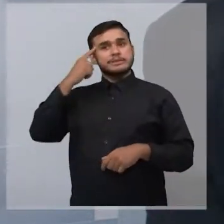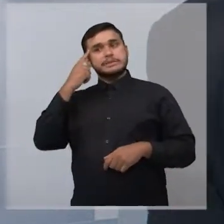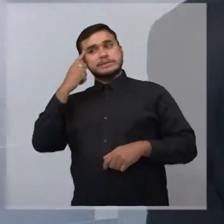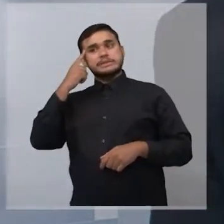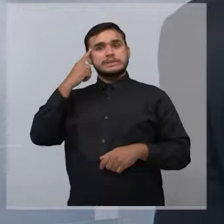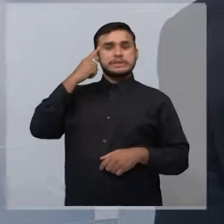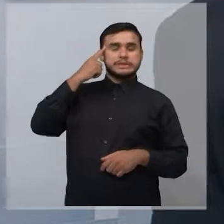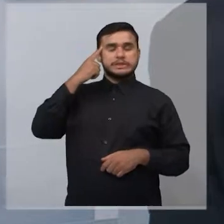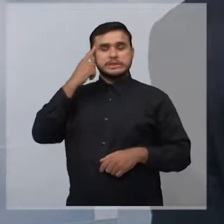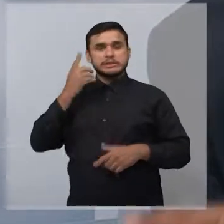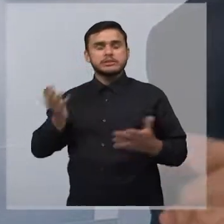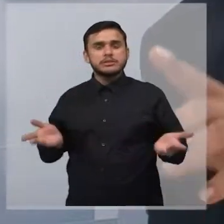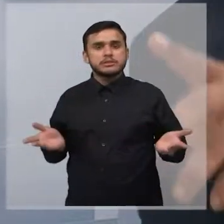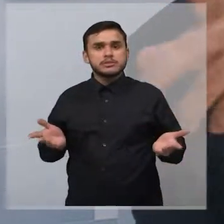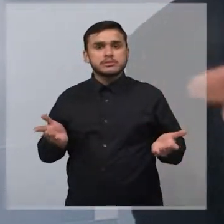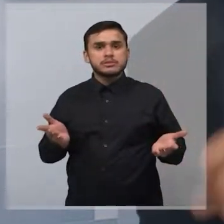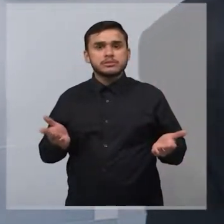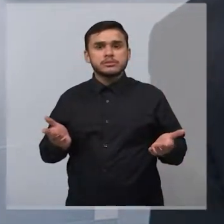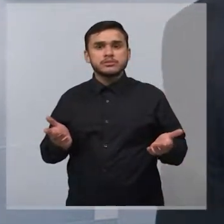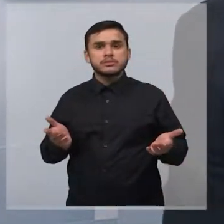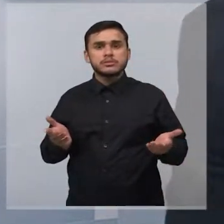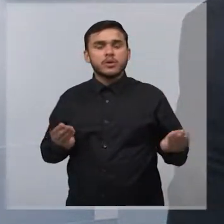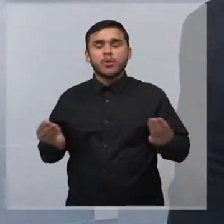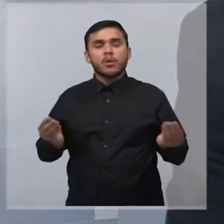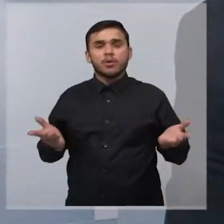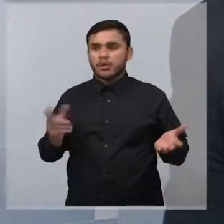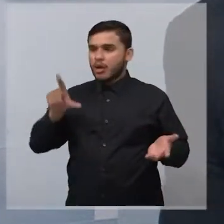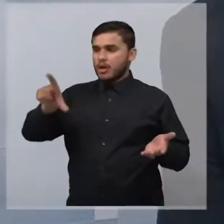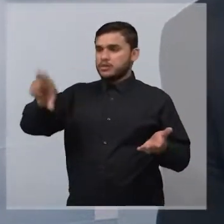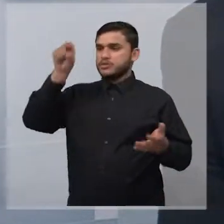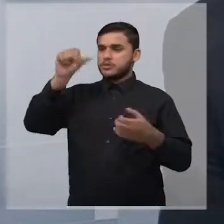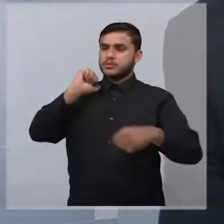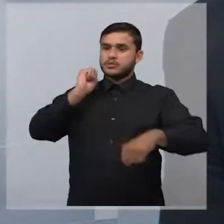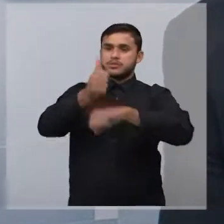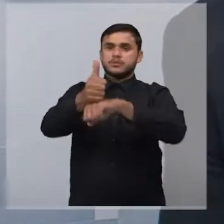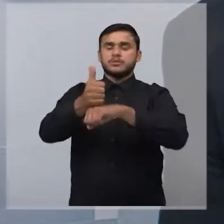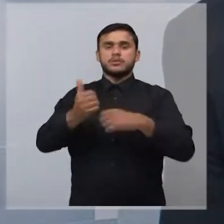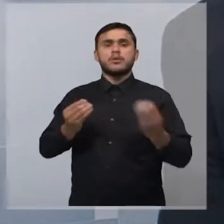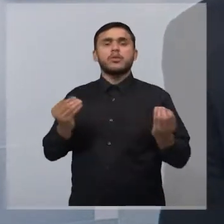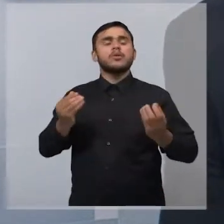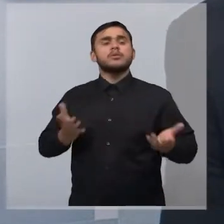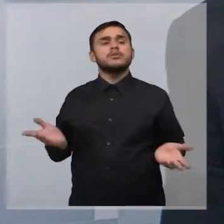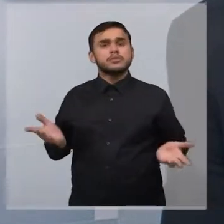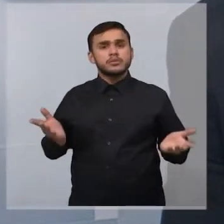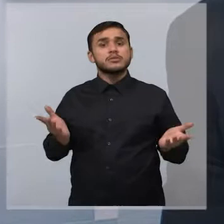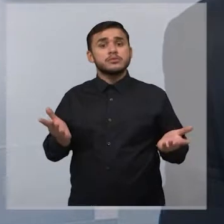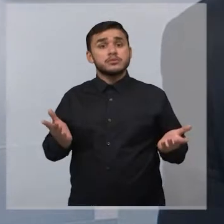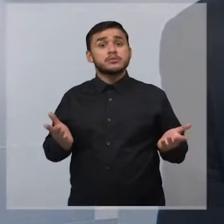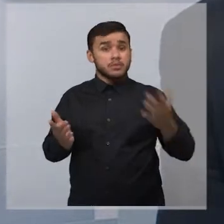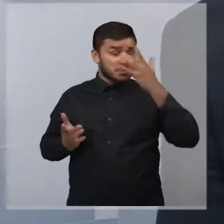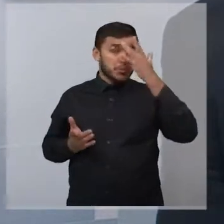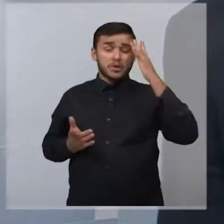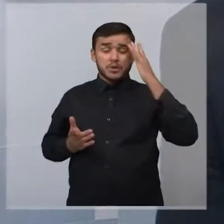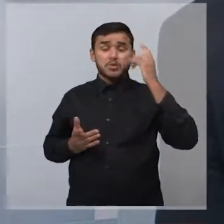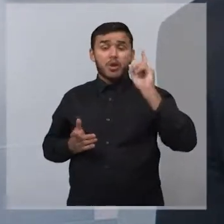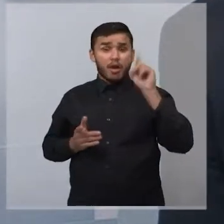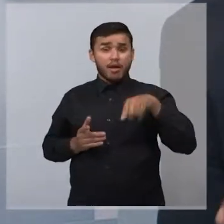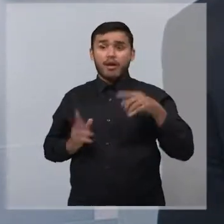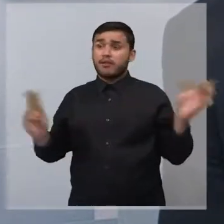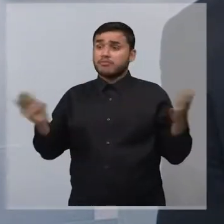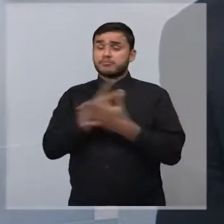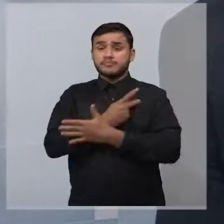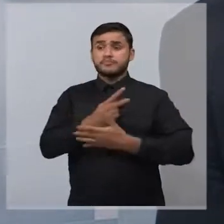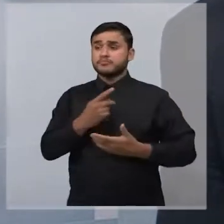duas vezes. Ou a gente acha que quem é que vai vencer cargo comissionado no governo municipal ou numa Câmara? São pessoas